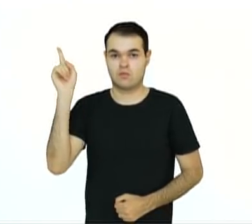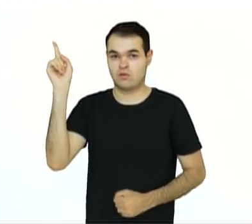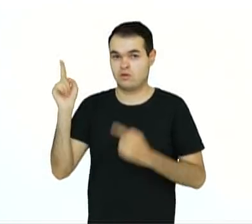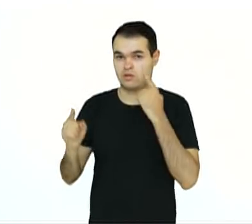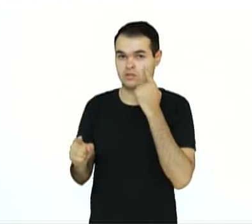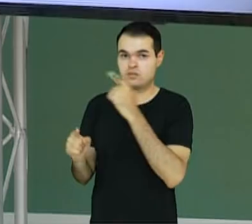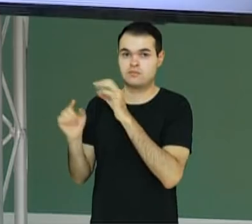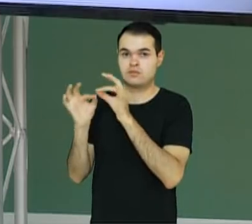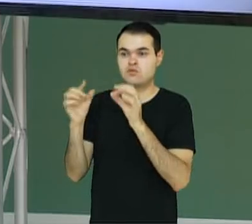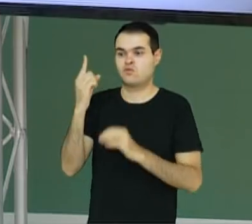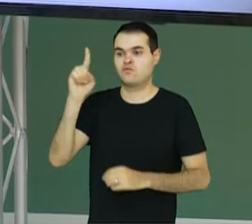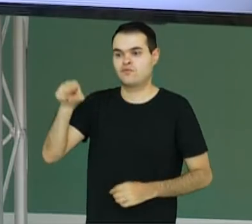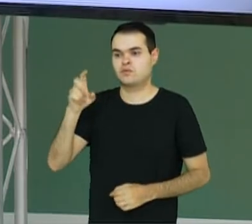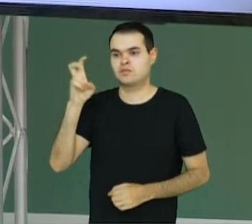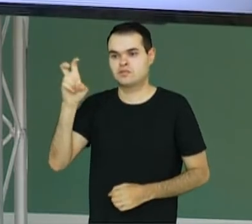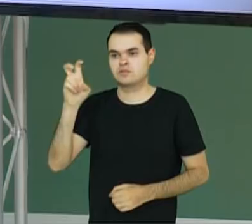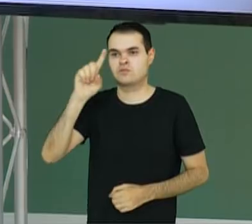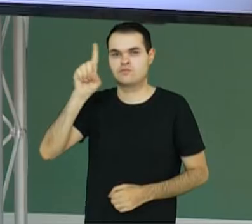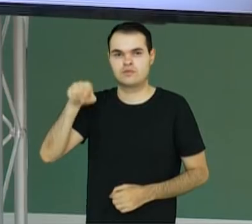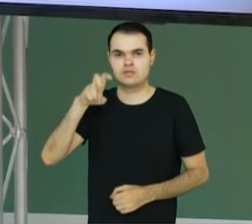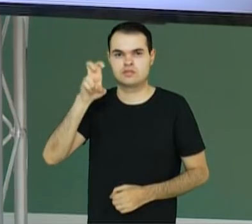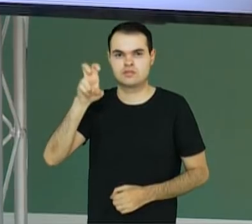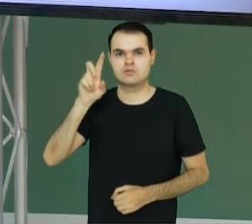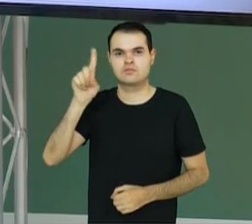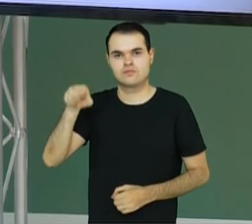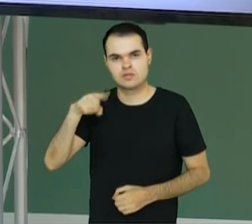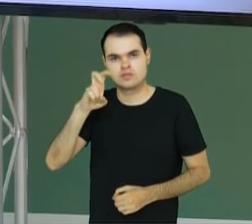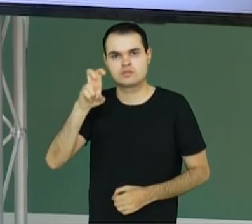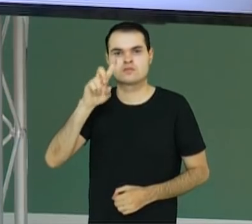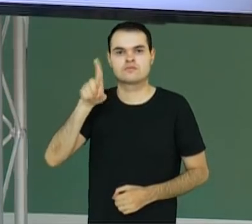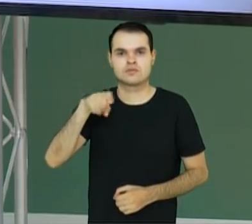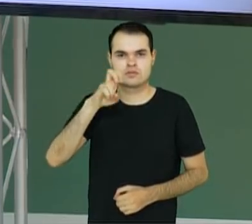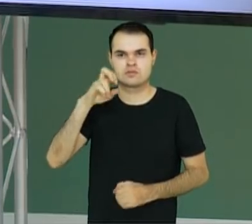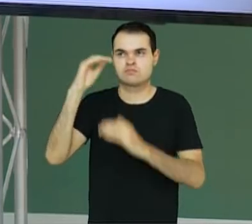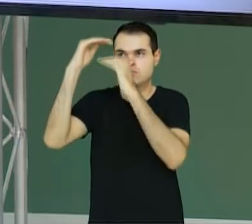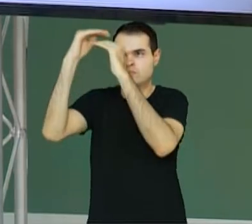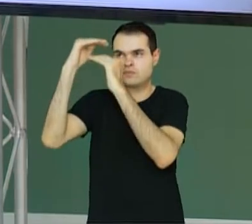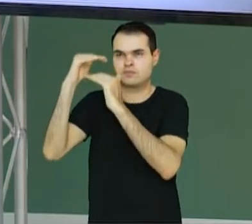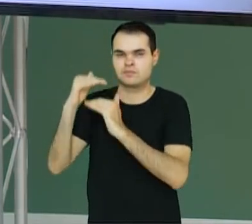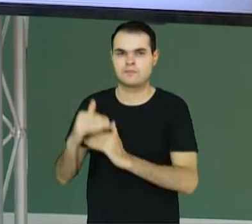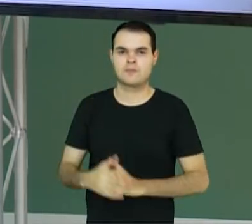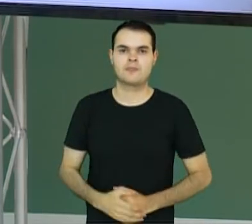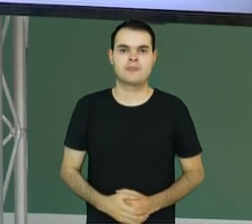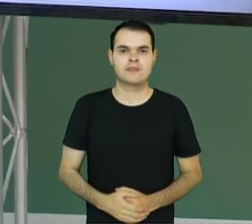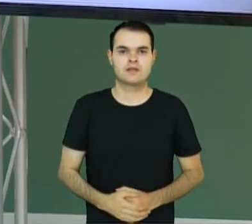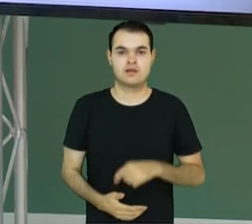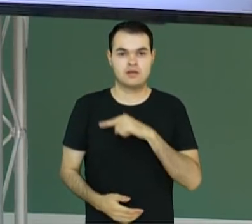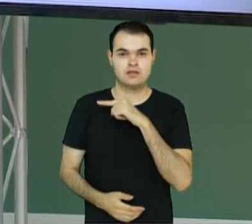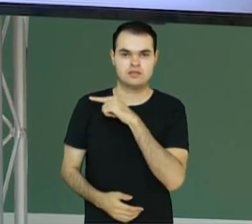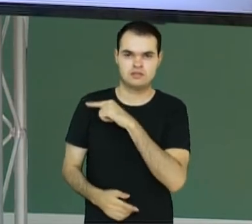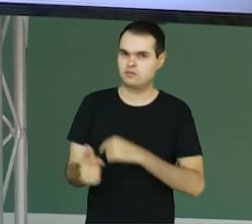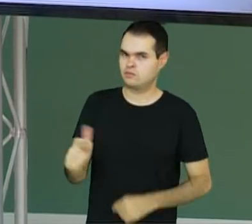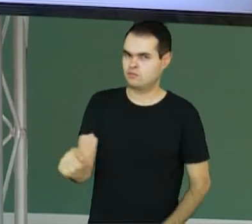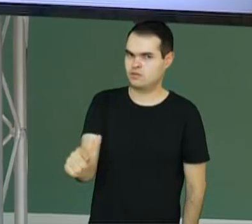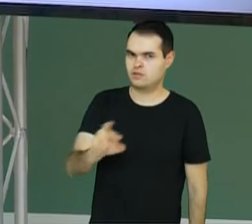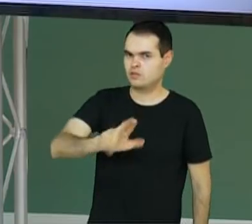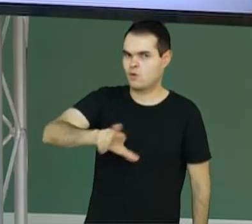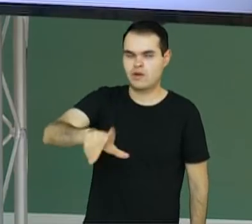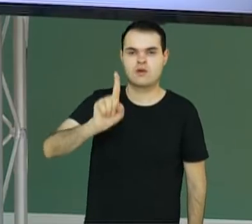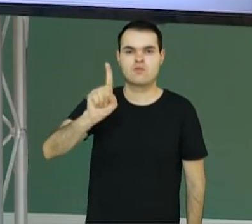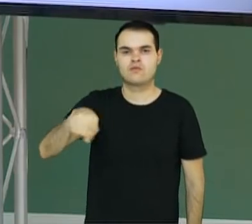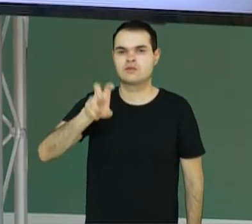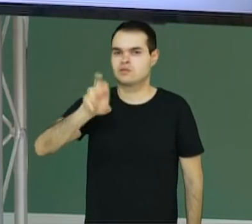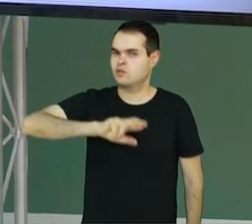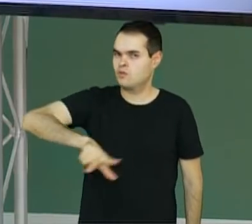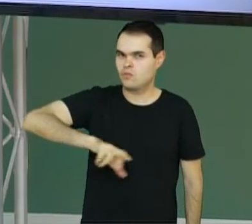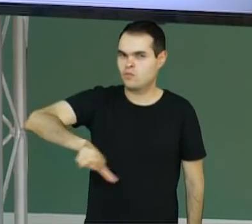só, 1,5, 1,5, 1,5, 1,5, 1,5, assim por diante, tá? Menos aqui, tá? Aqui não é 1,5